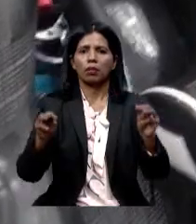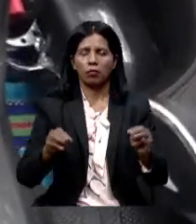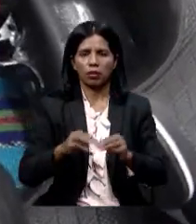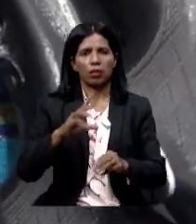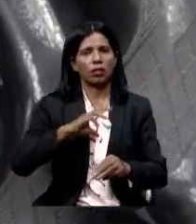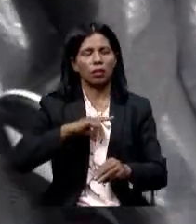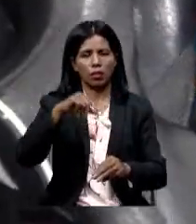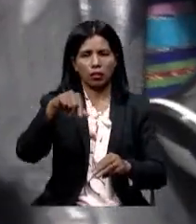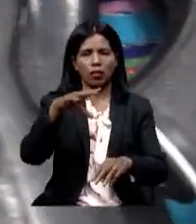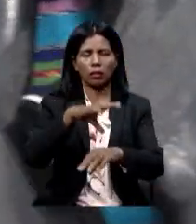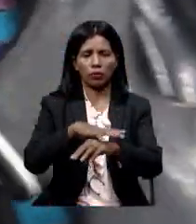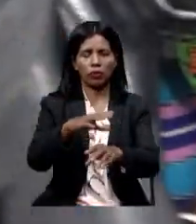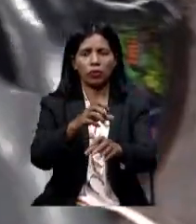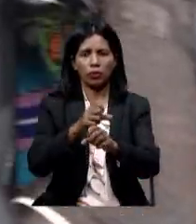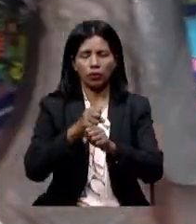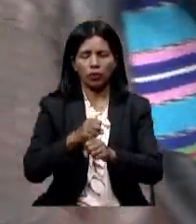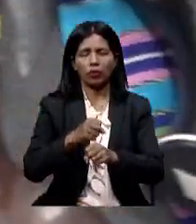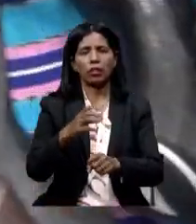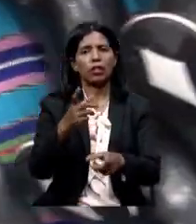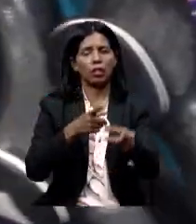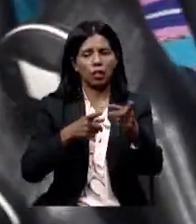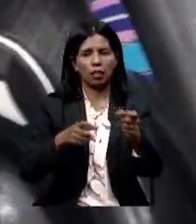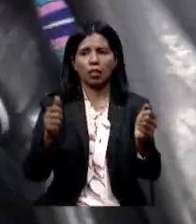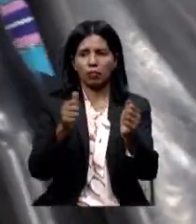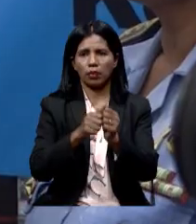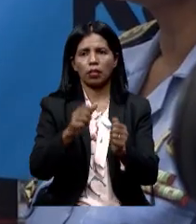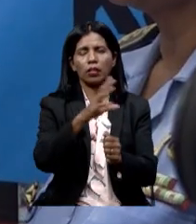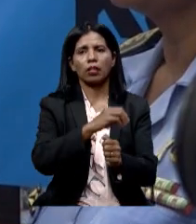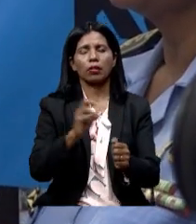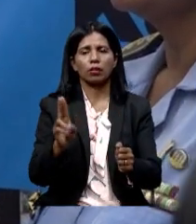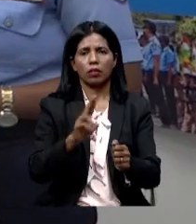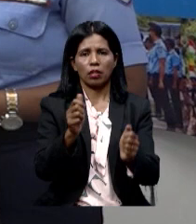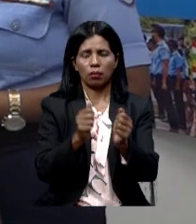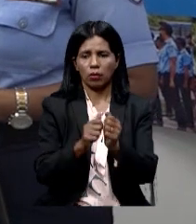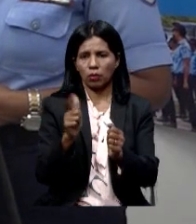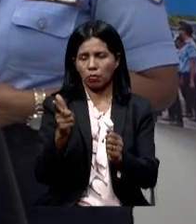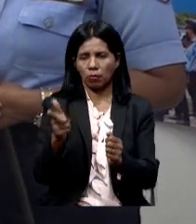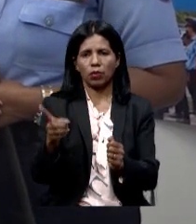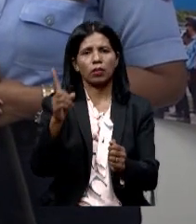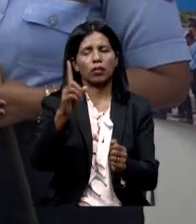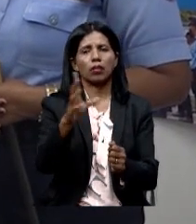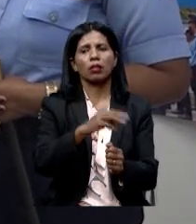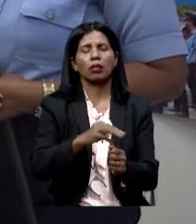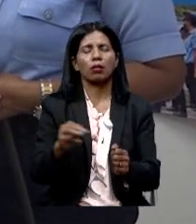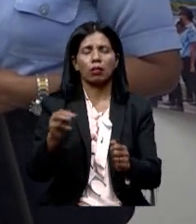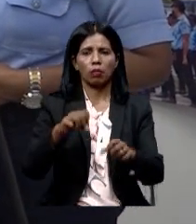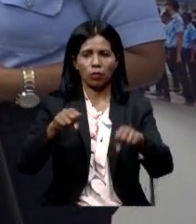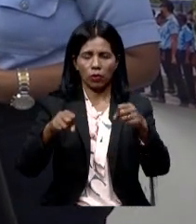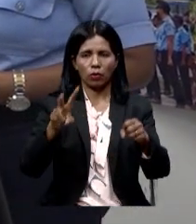Lekisa prende kilat mano ilegal ho marca sarp tiger unidade ruanulu resinida no motorizada rua